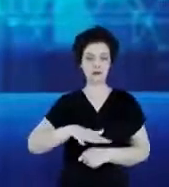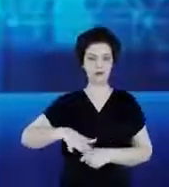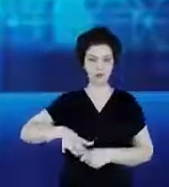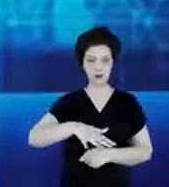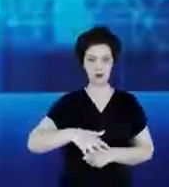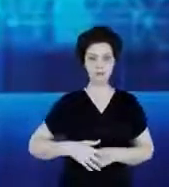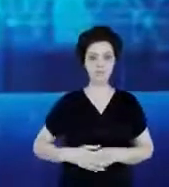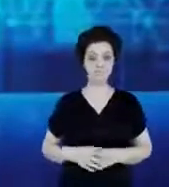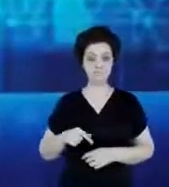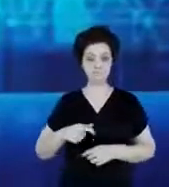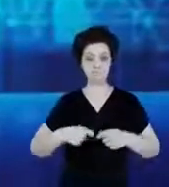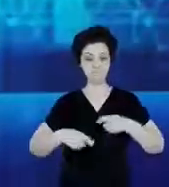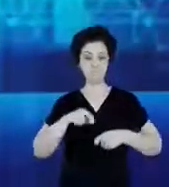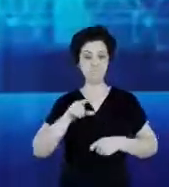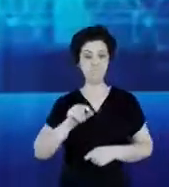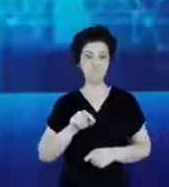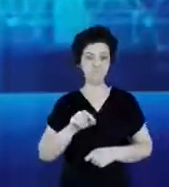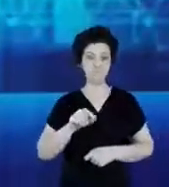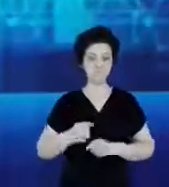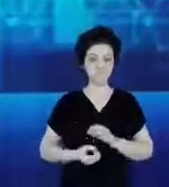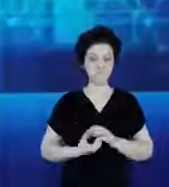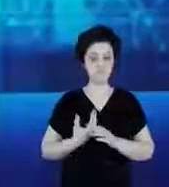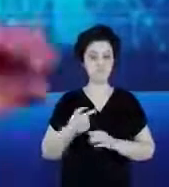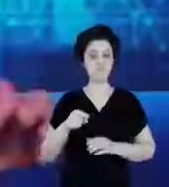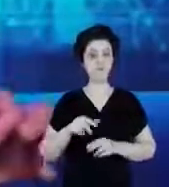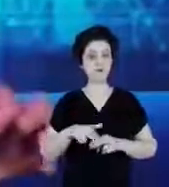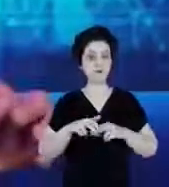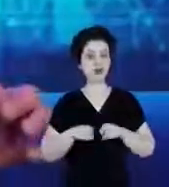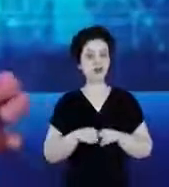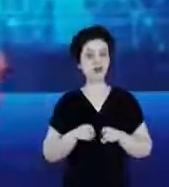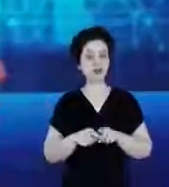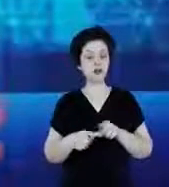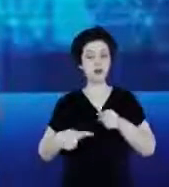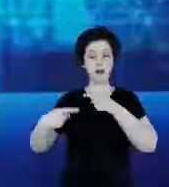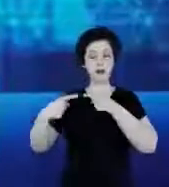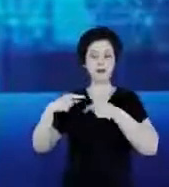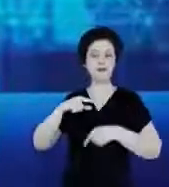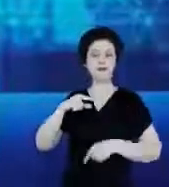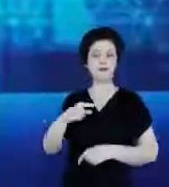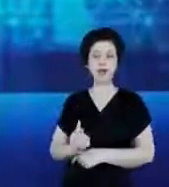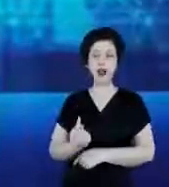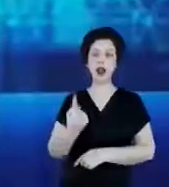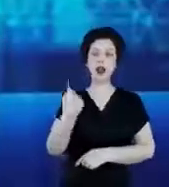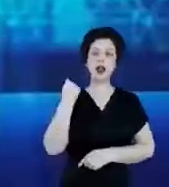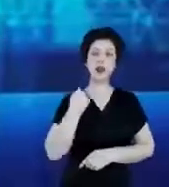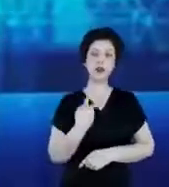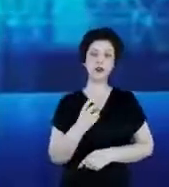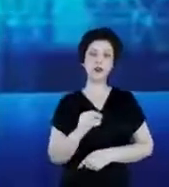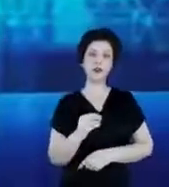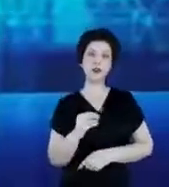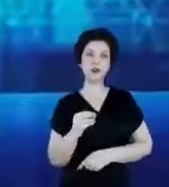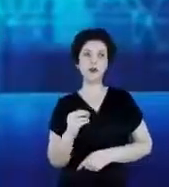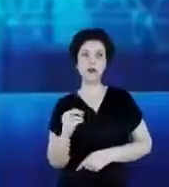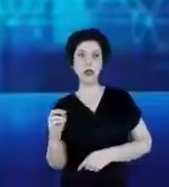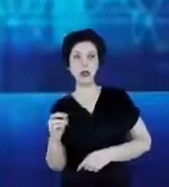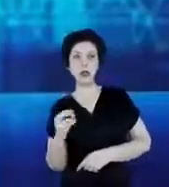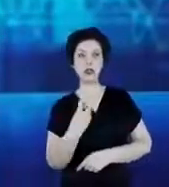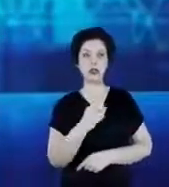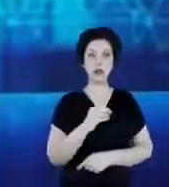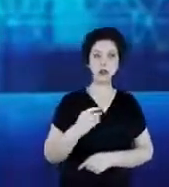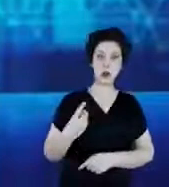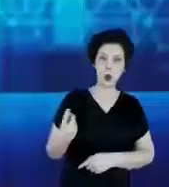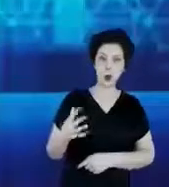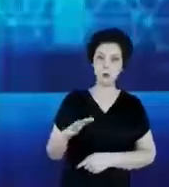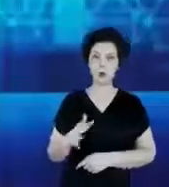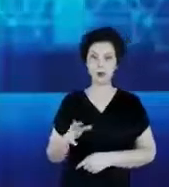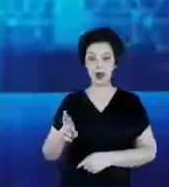Essa governança ela foi implantada fruto também de uma crise hídrica que nós tivemos lá em 2000-2001. Como resultado